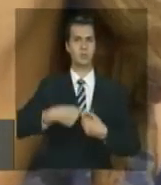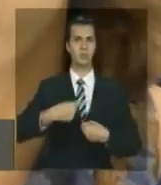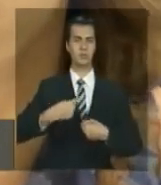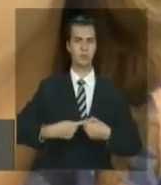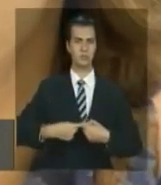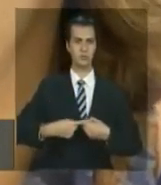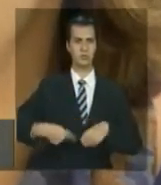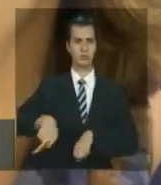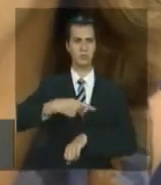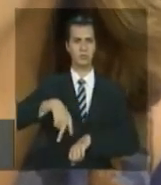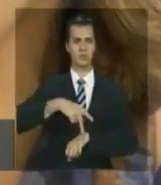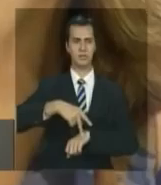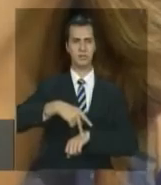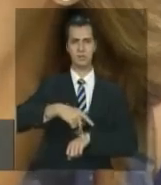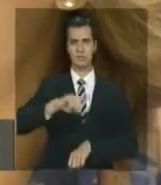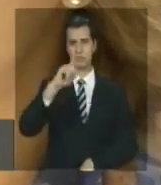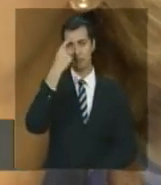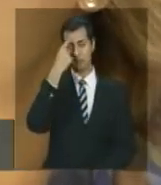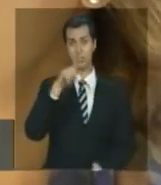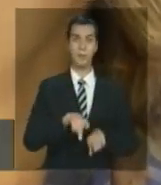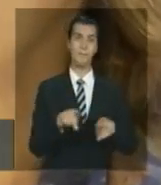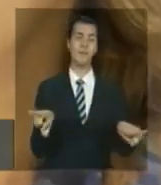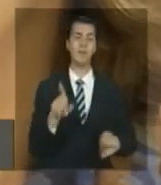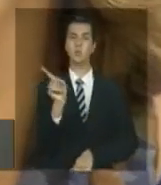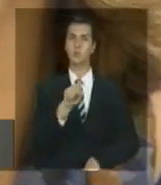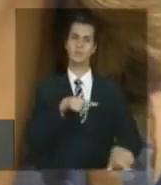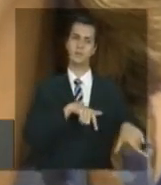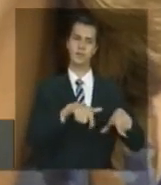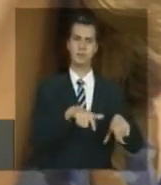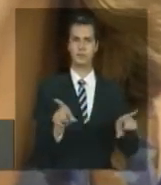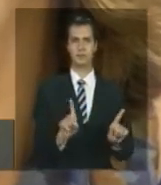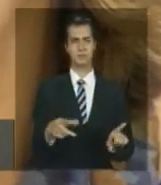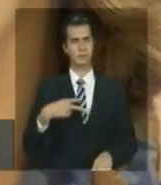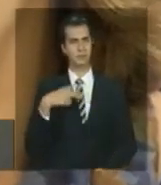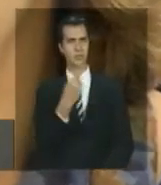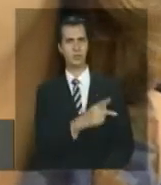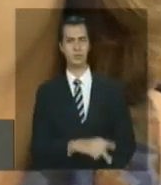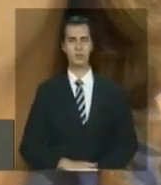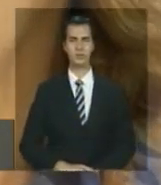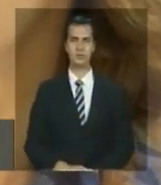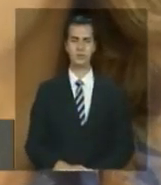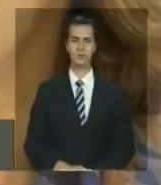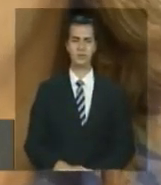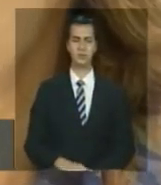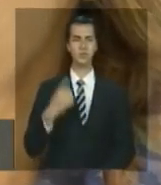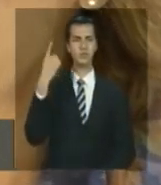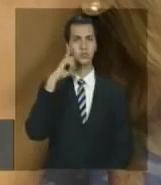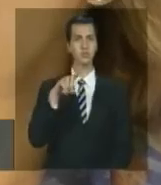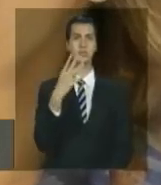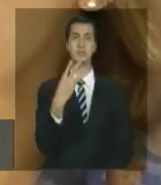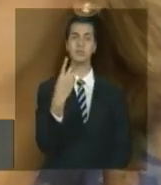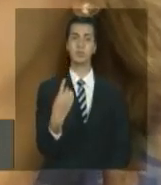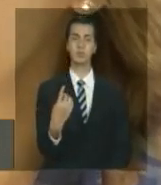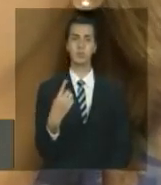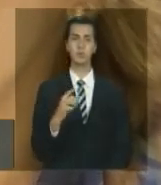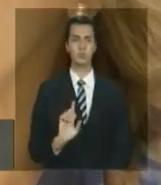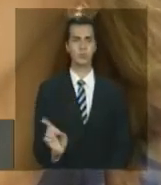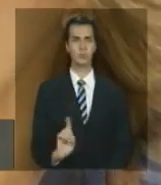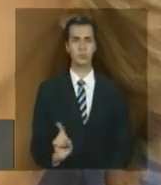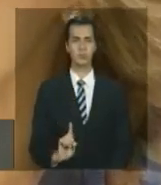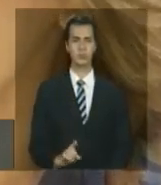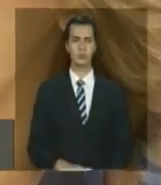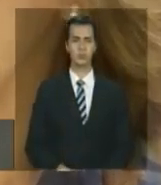Índia, mas já não será uma programação de trabalho. Porque tinha uma história de um seminário também, que ela talvez... No dia 31, não. Que, pelo que eu saiba, até